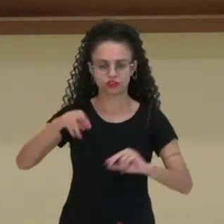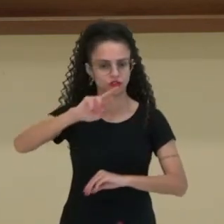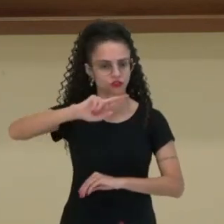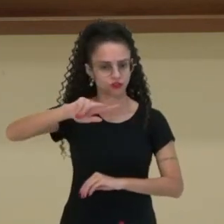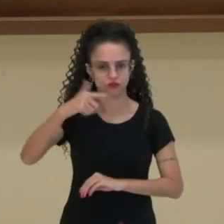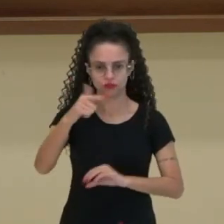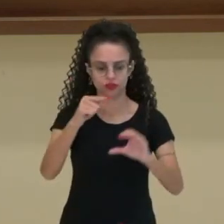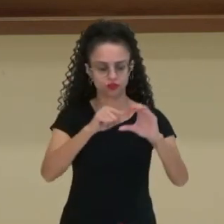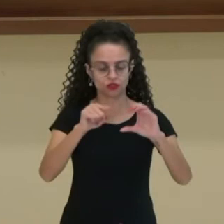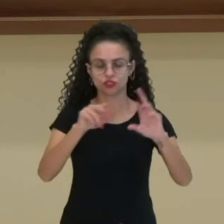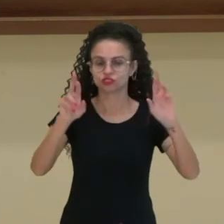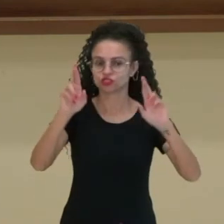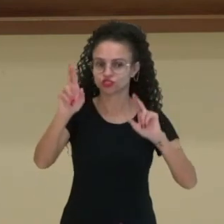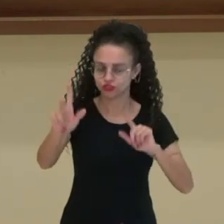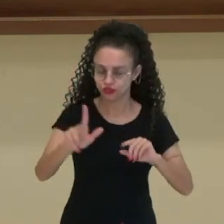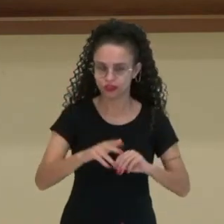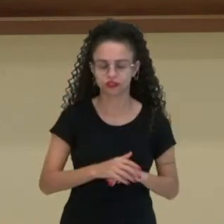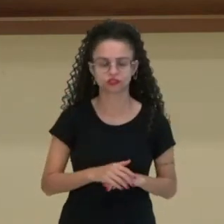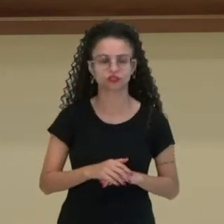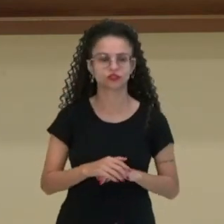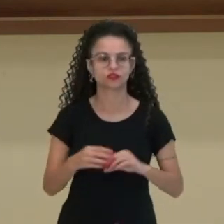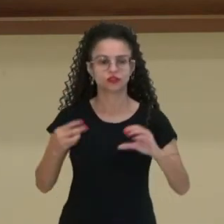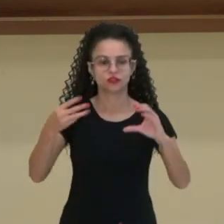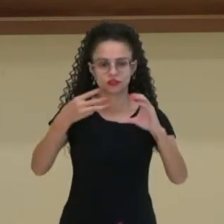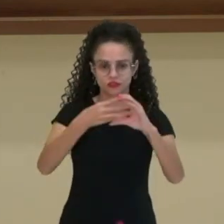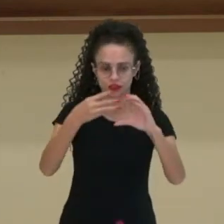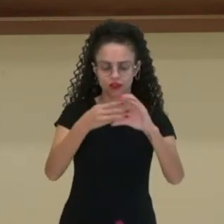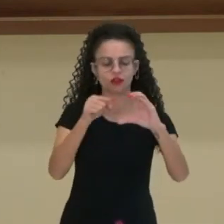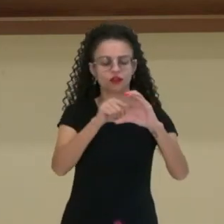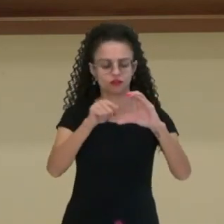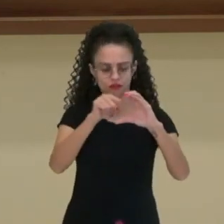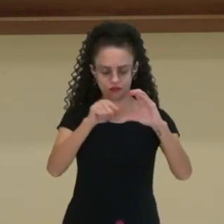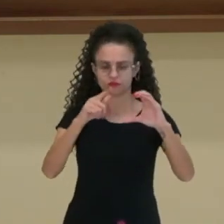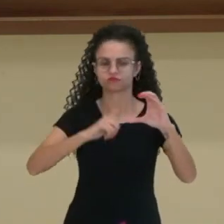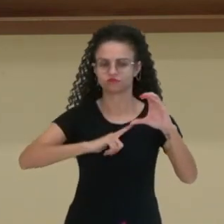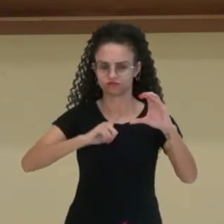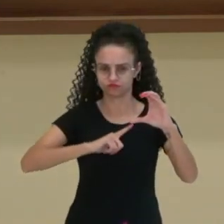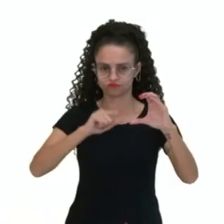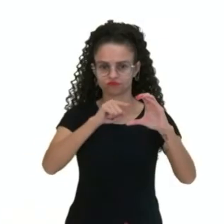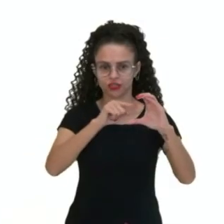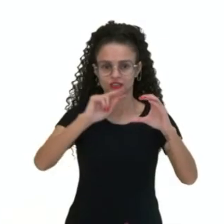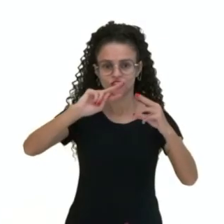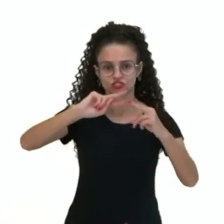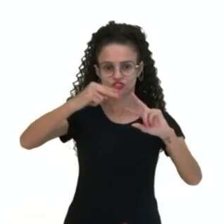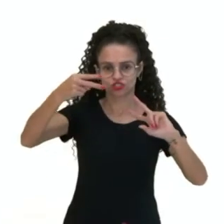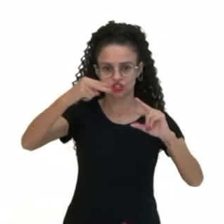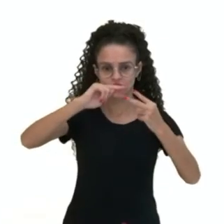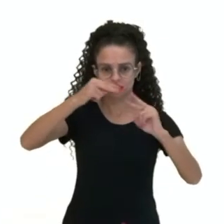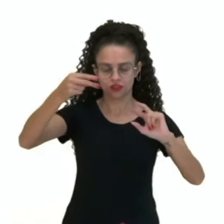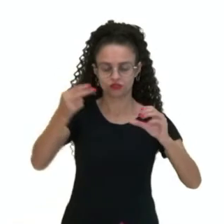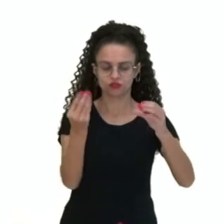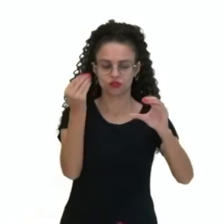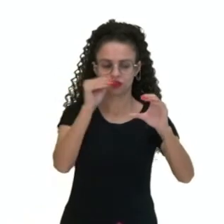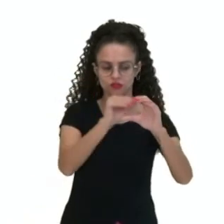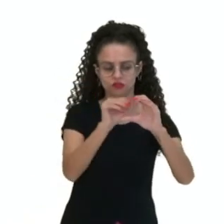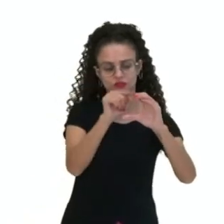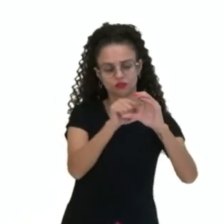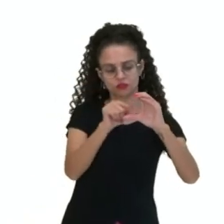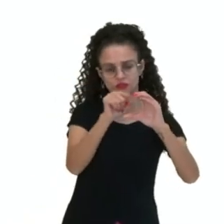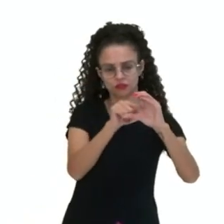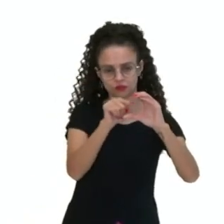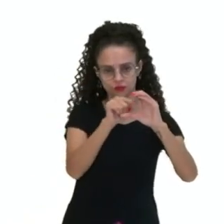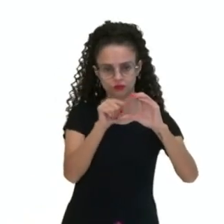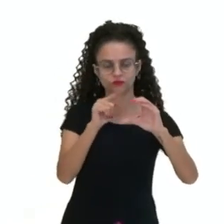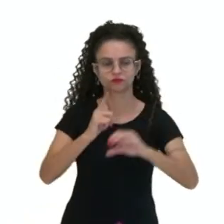pelo núcleo, diferente, né, de uma célula eucariótica que possui o material genético envolvido